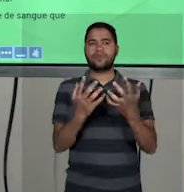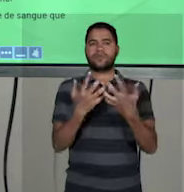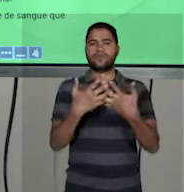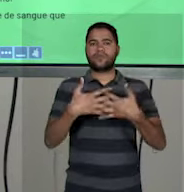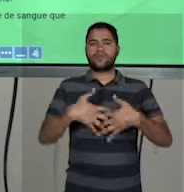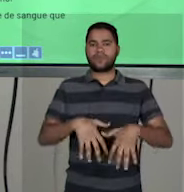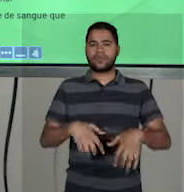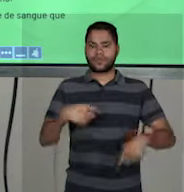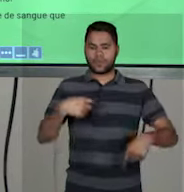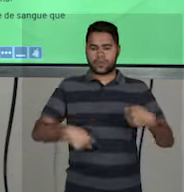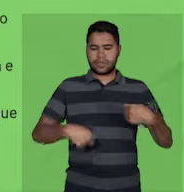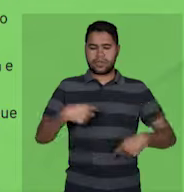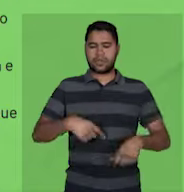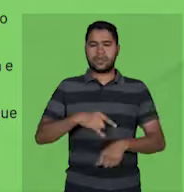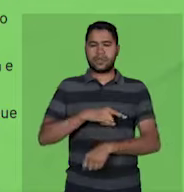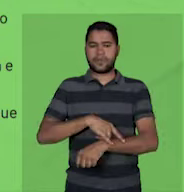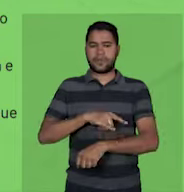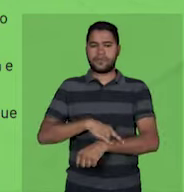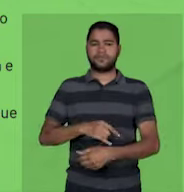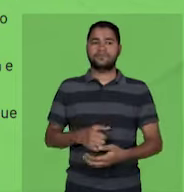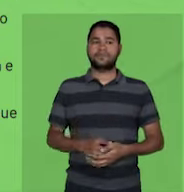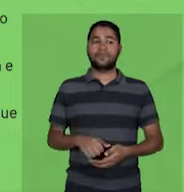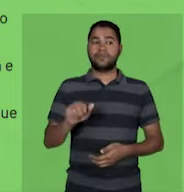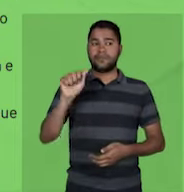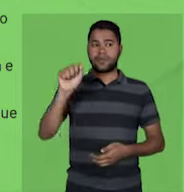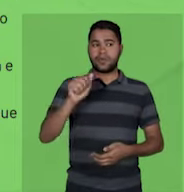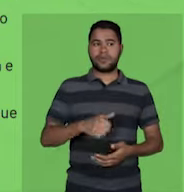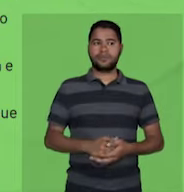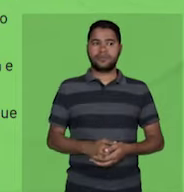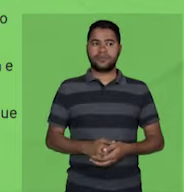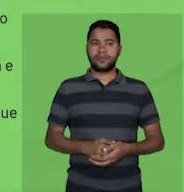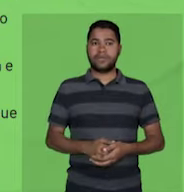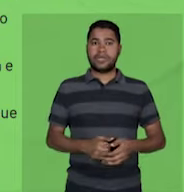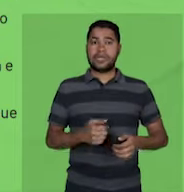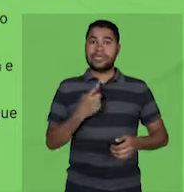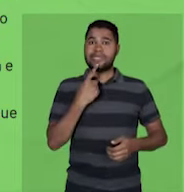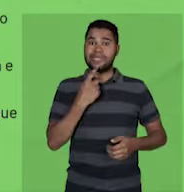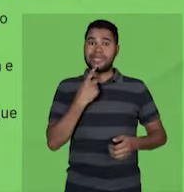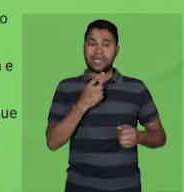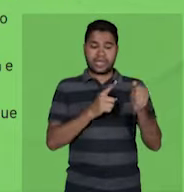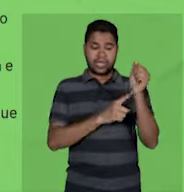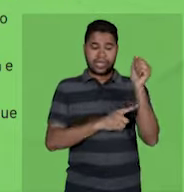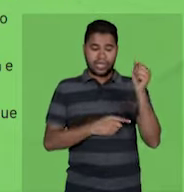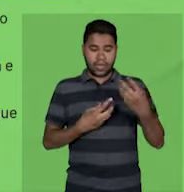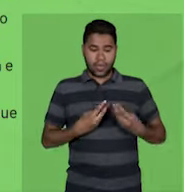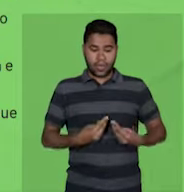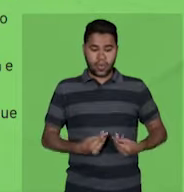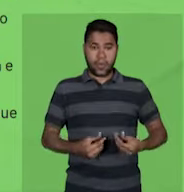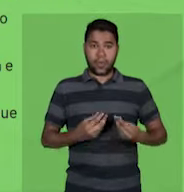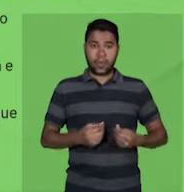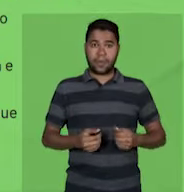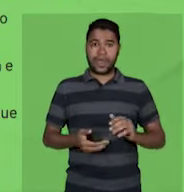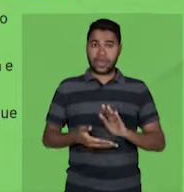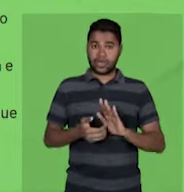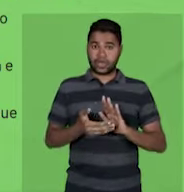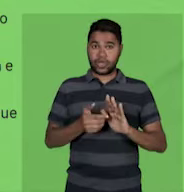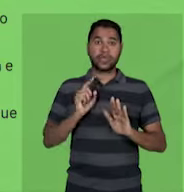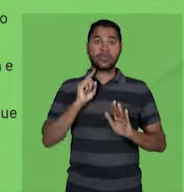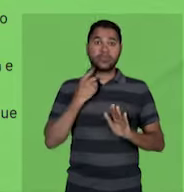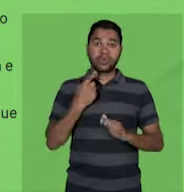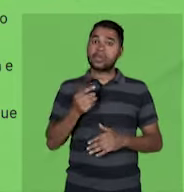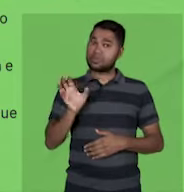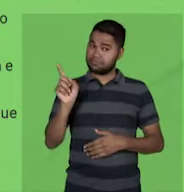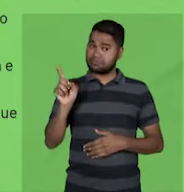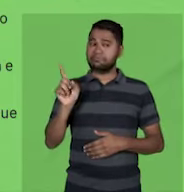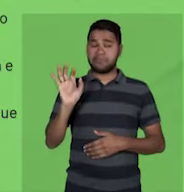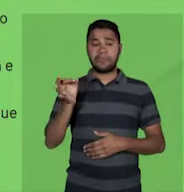do sistema urinário. Letra A, filtração do sangue para remoção das impurezas. Isso é verdade, eu acabei de